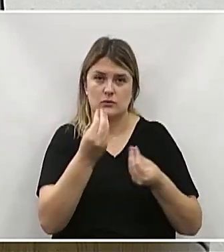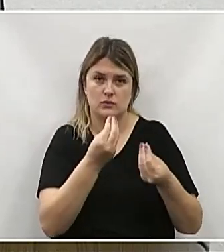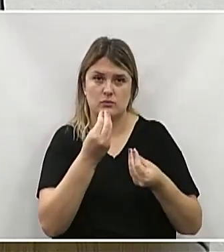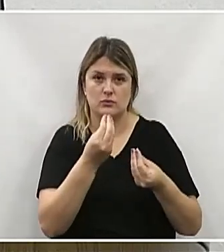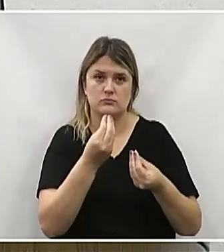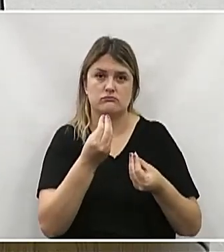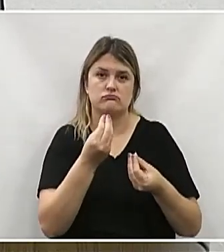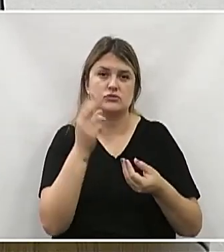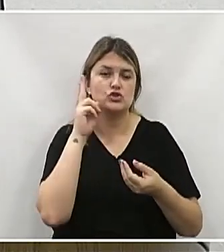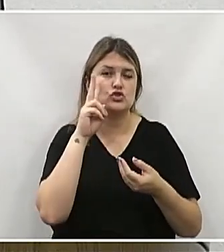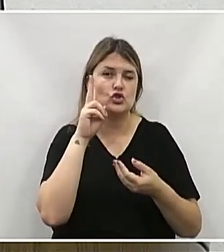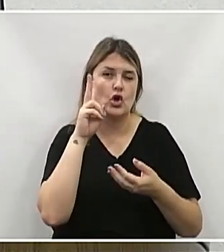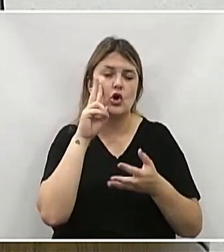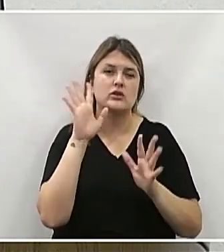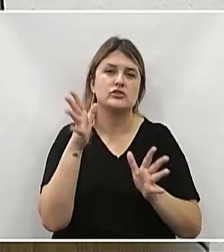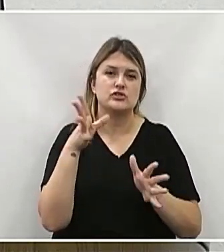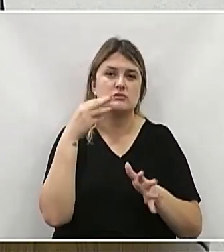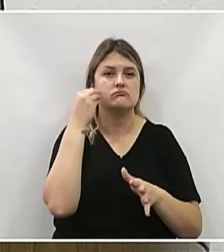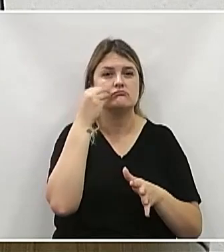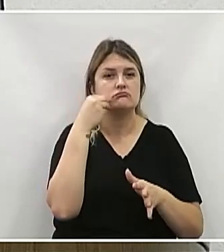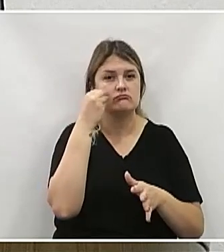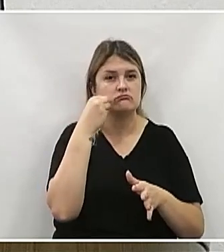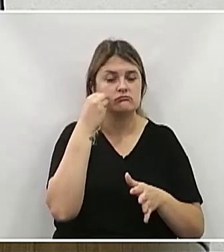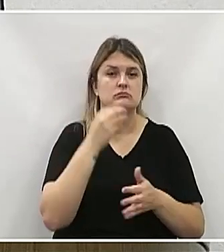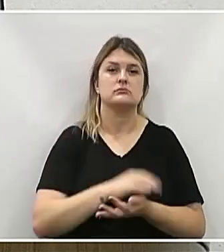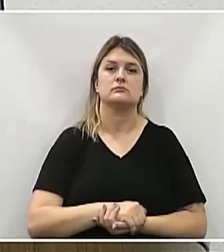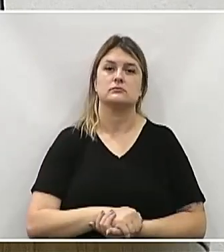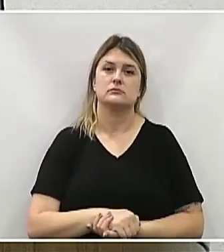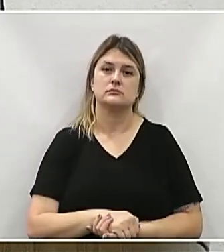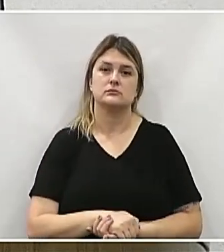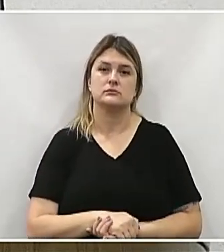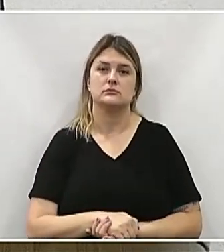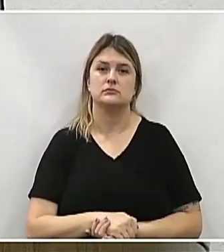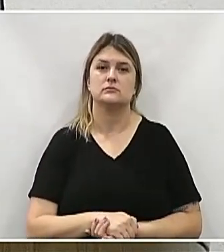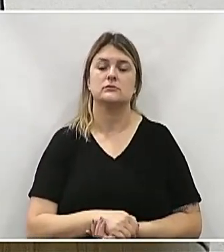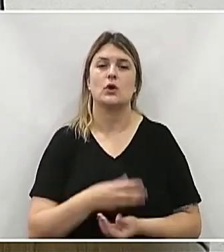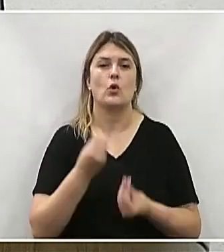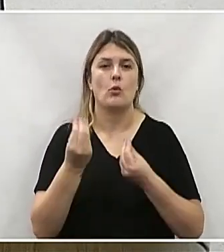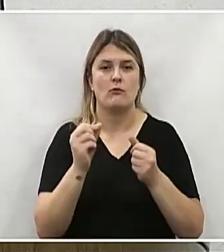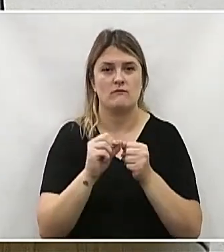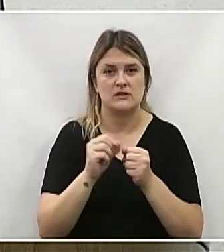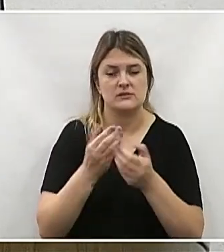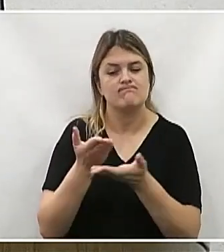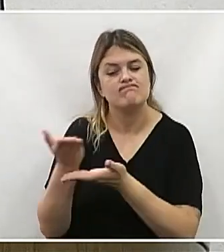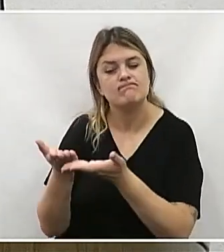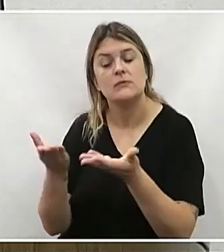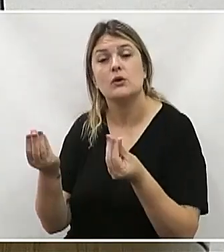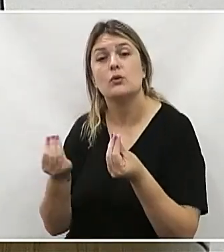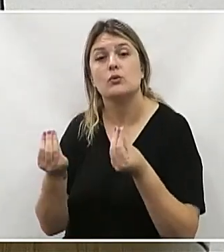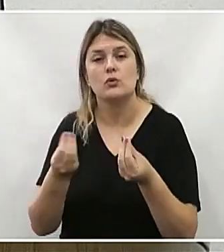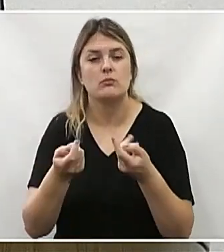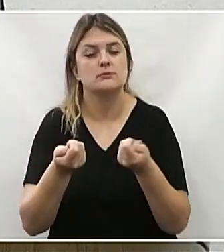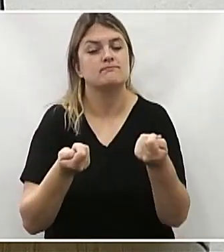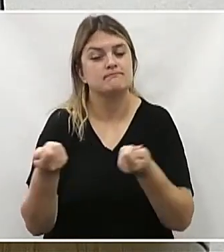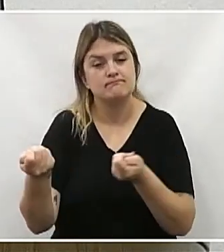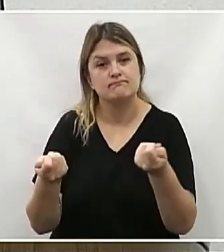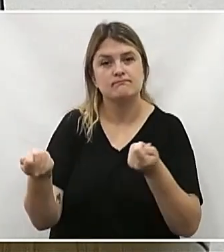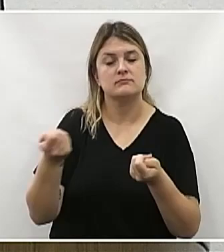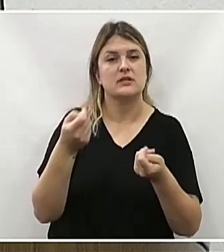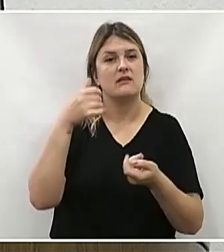histórias que eu já vivenciei e no atendimento e no manejo da